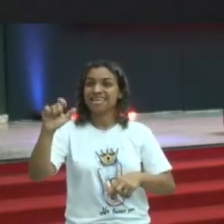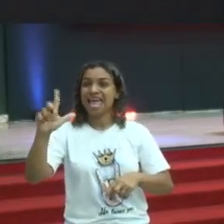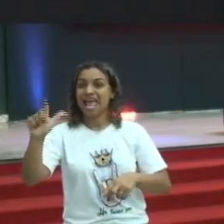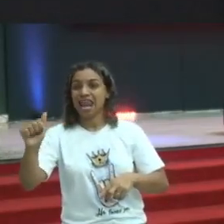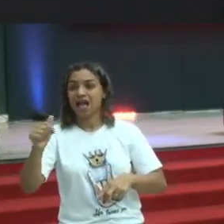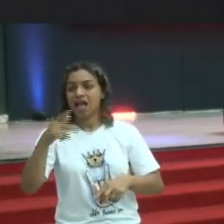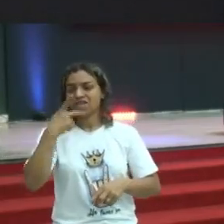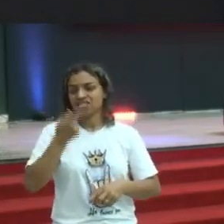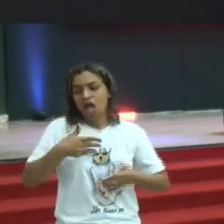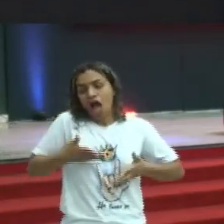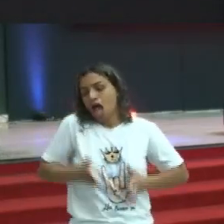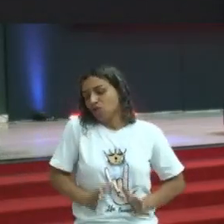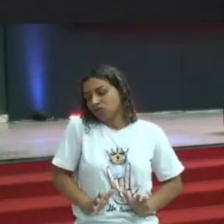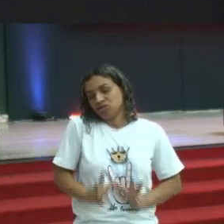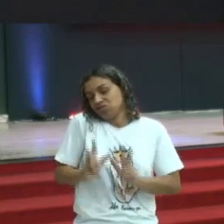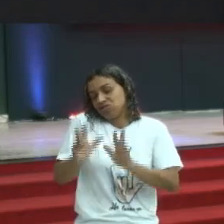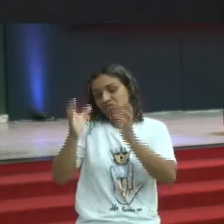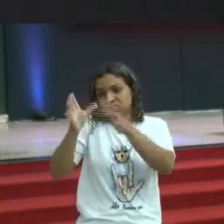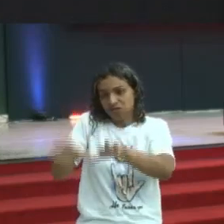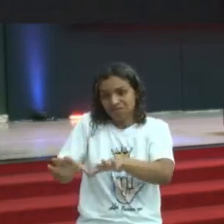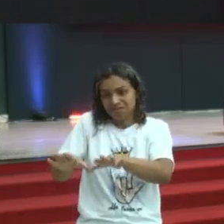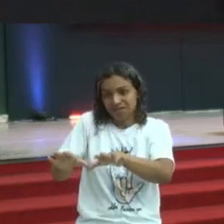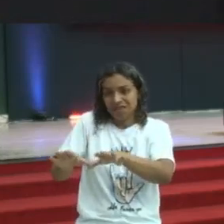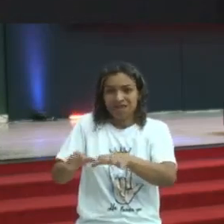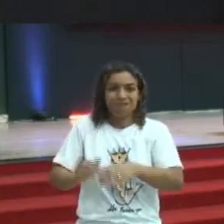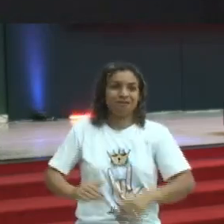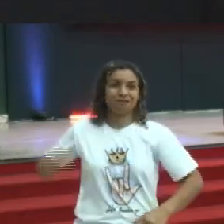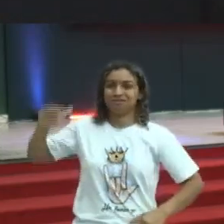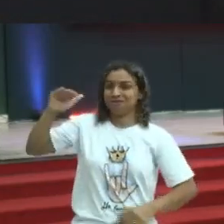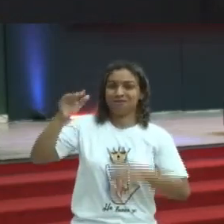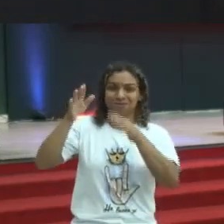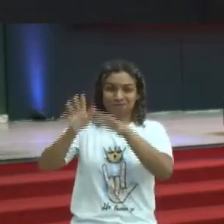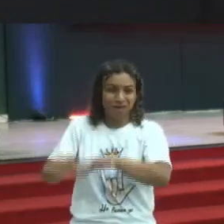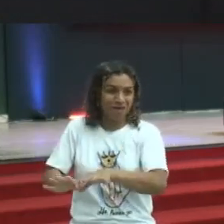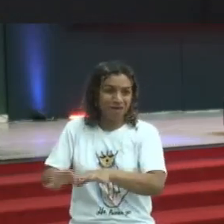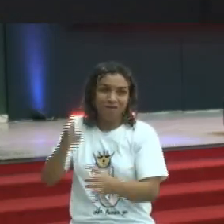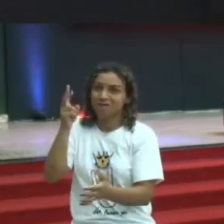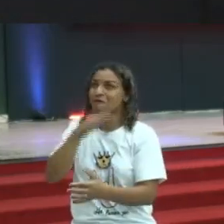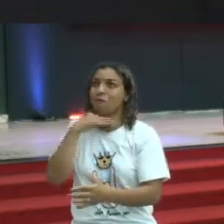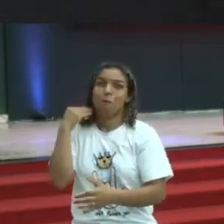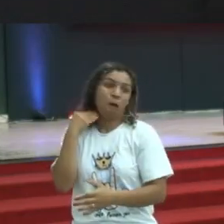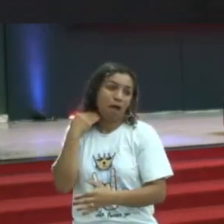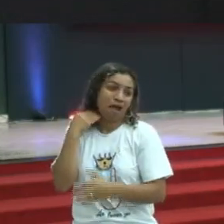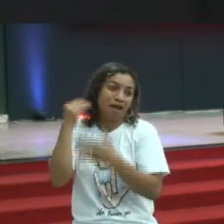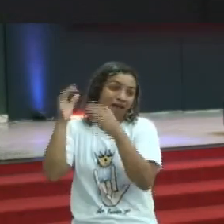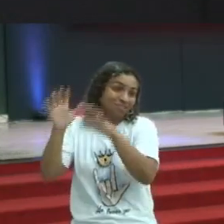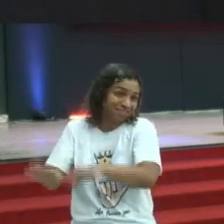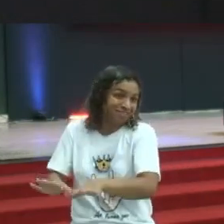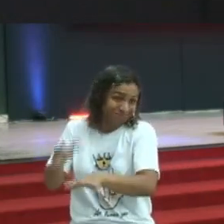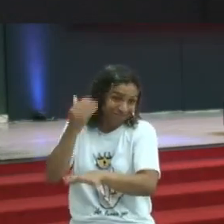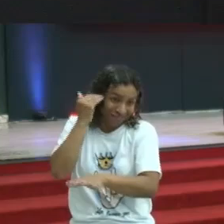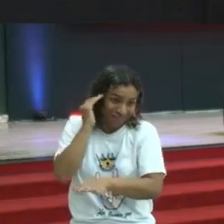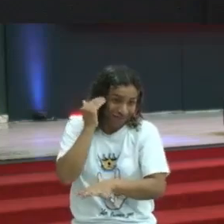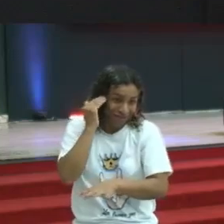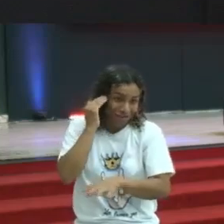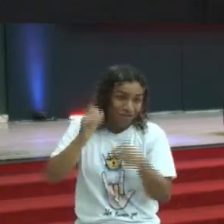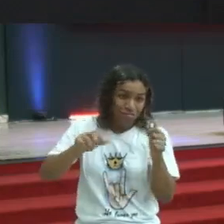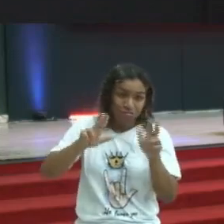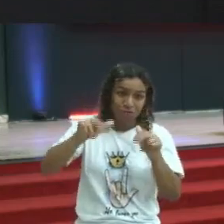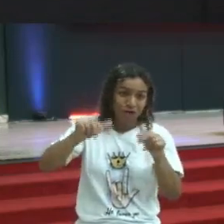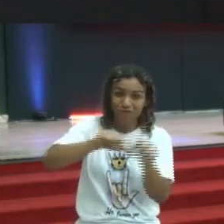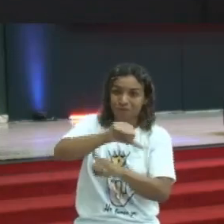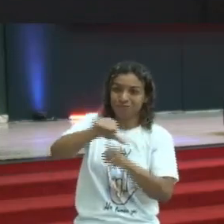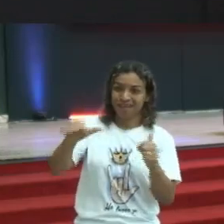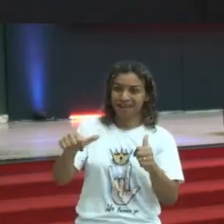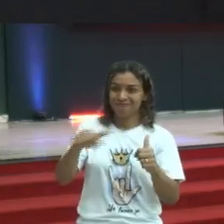Eu nasci assim, eu cresci assim, eu estou vivendo assim e eu